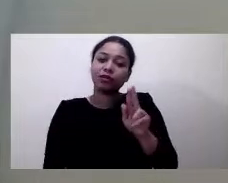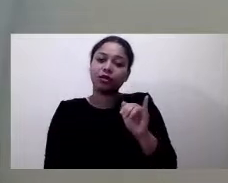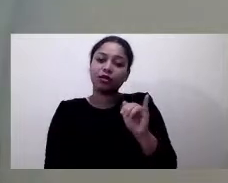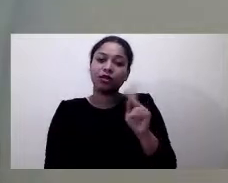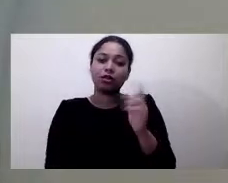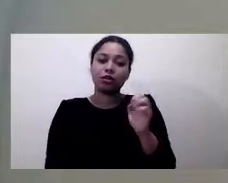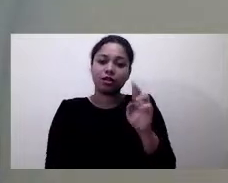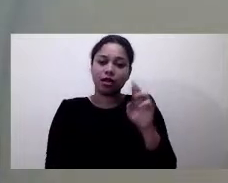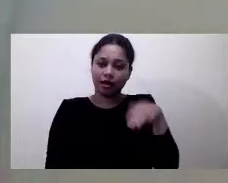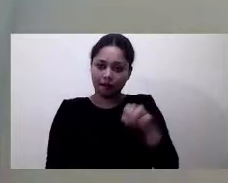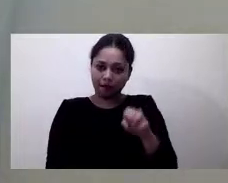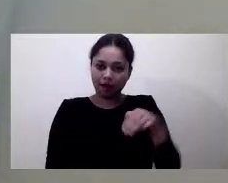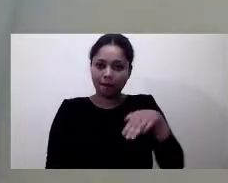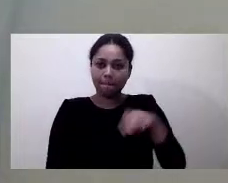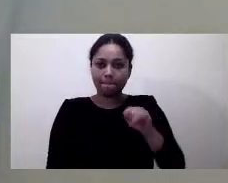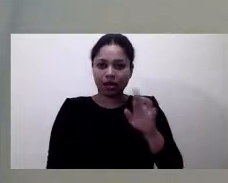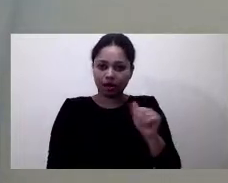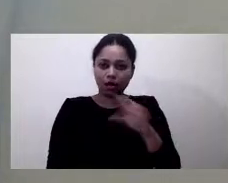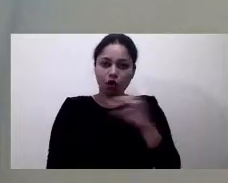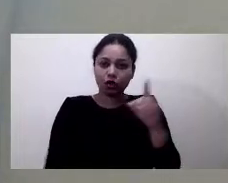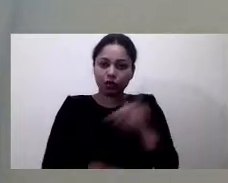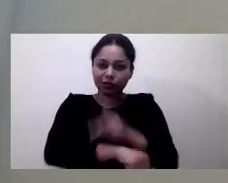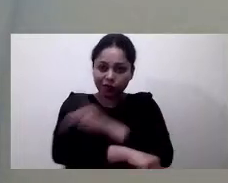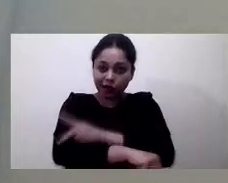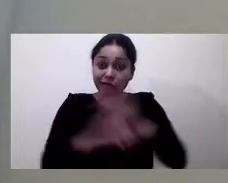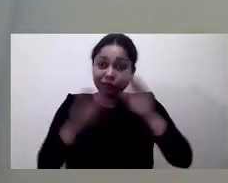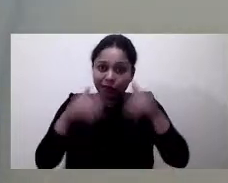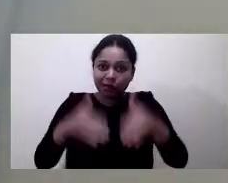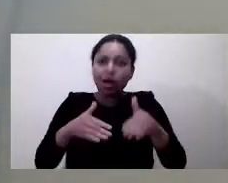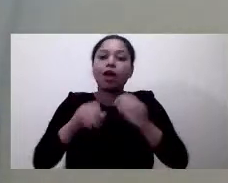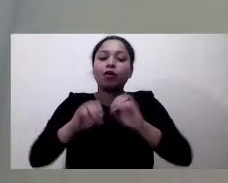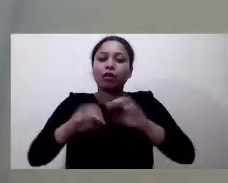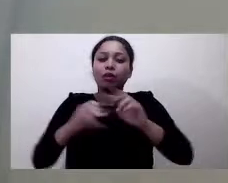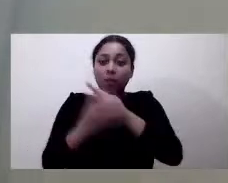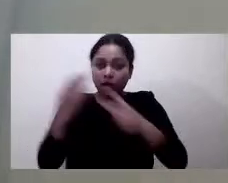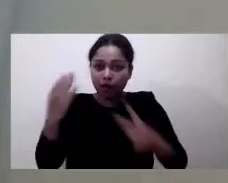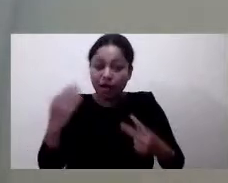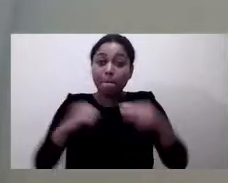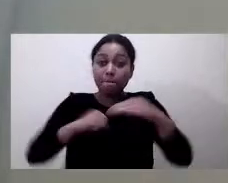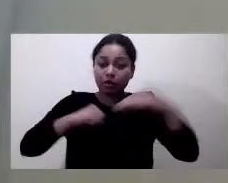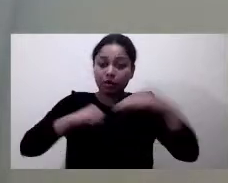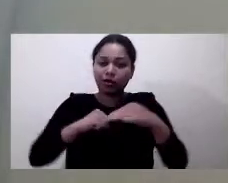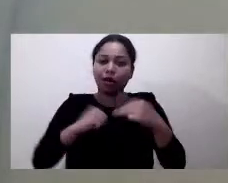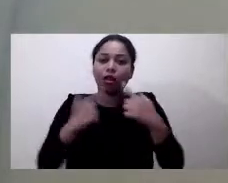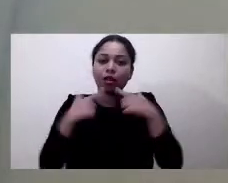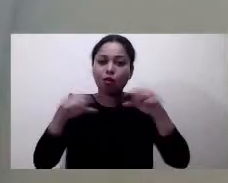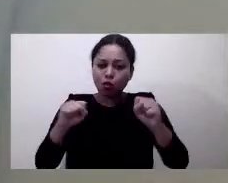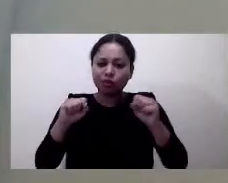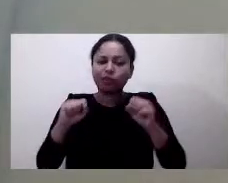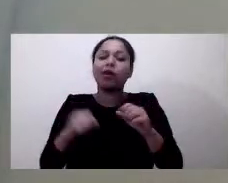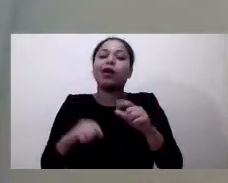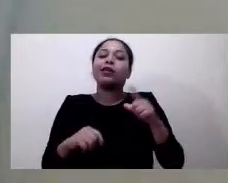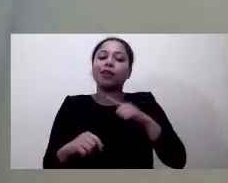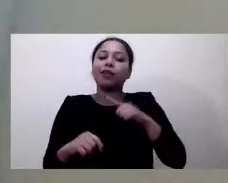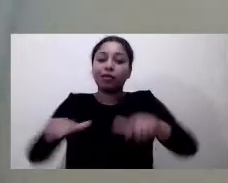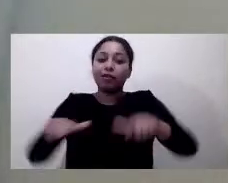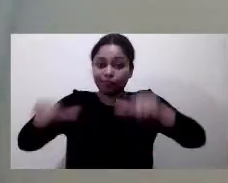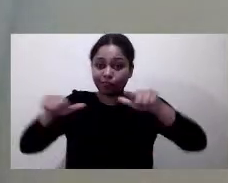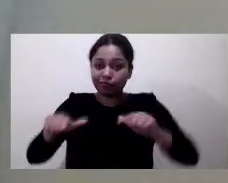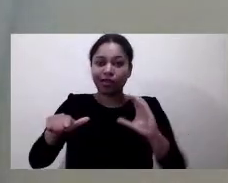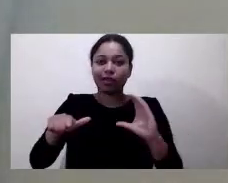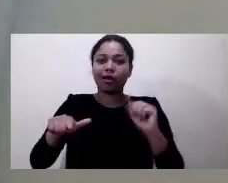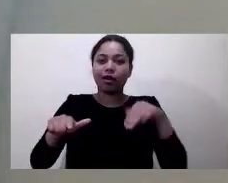coordenador pedagógico e especialista em educação bilíngue e mestrando em linguística aplicada, além de possuir certificação internacional Cambridge